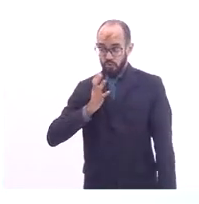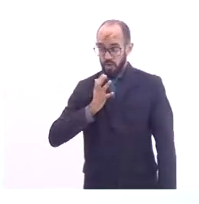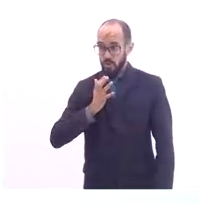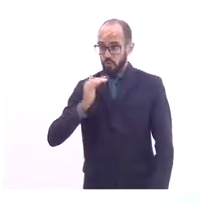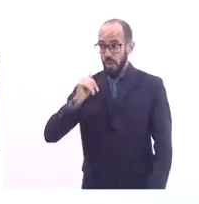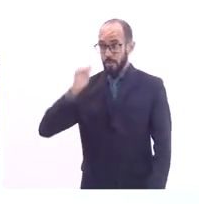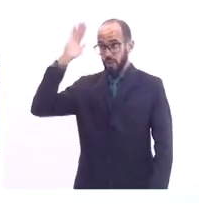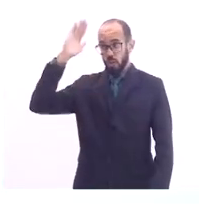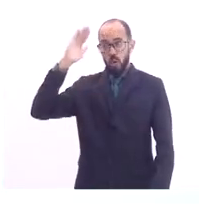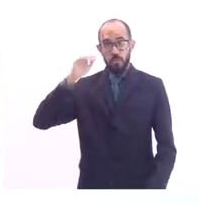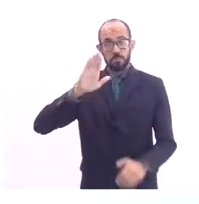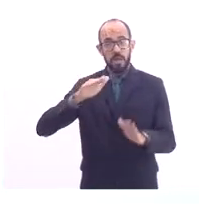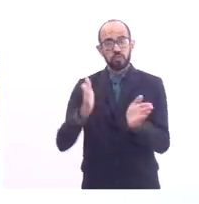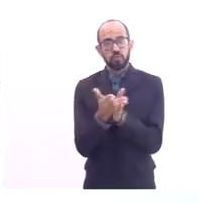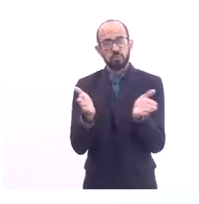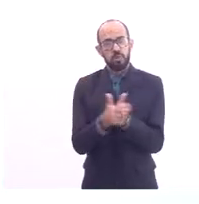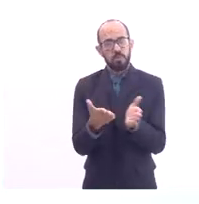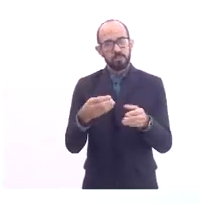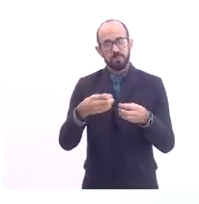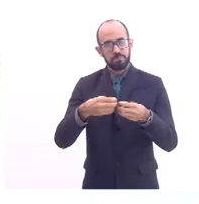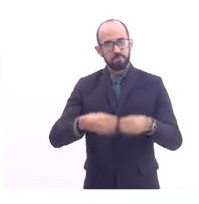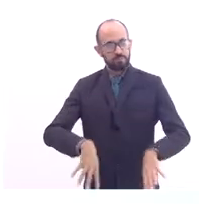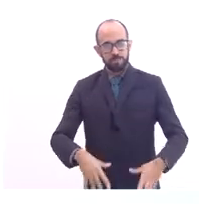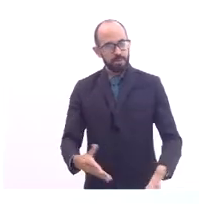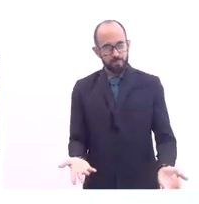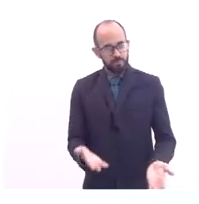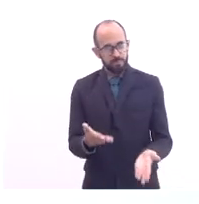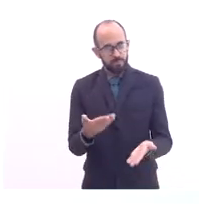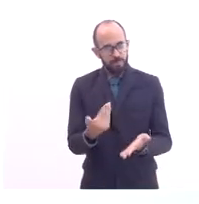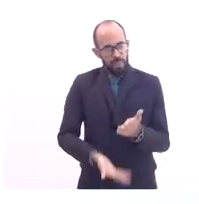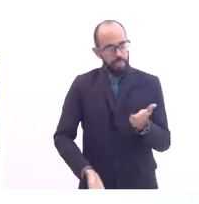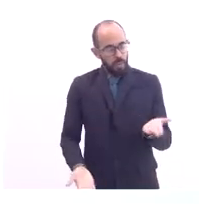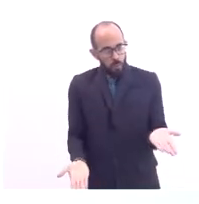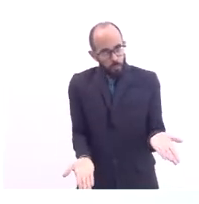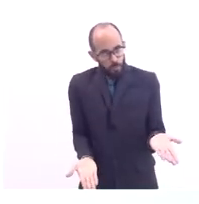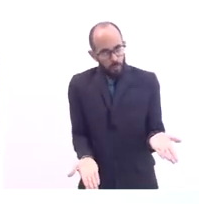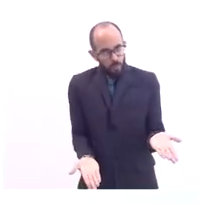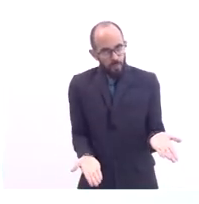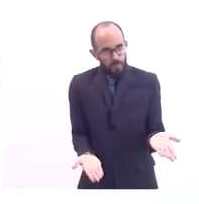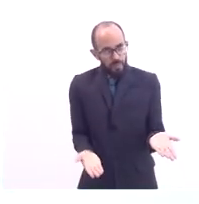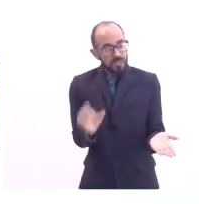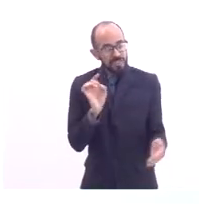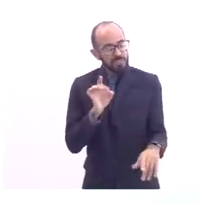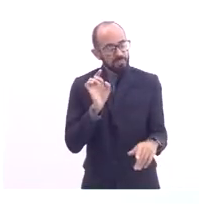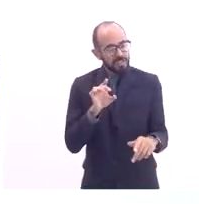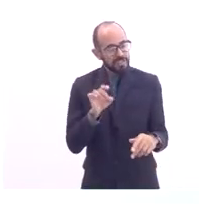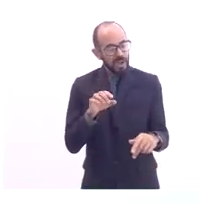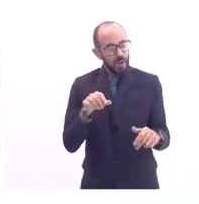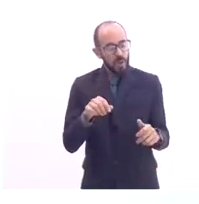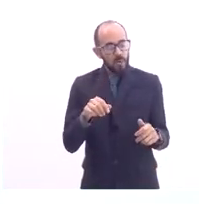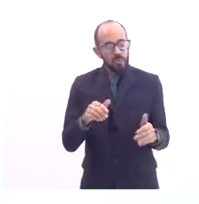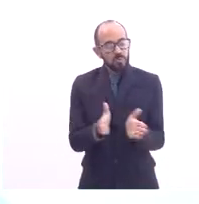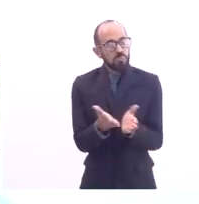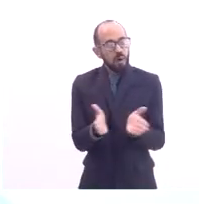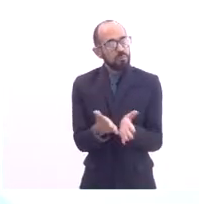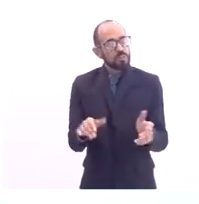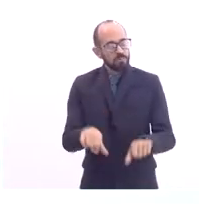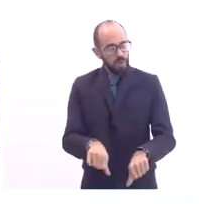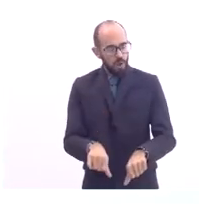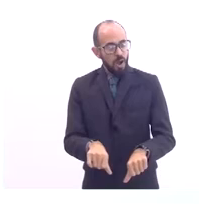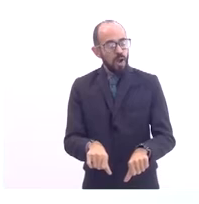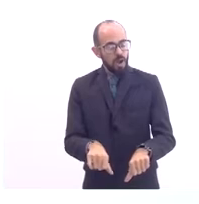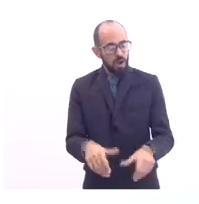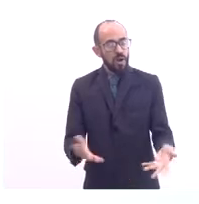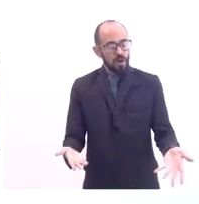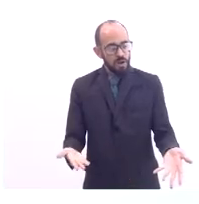pobres perderam, especialmente os muito mais pobres. O que está acontecendo é que, uma série de pontos, há